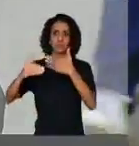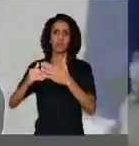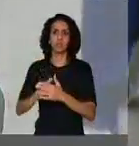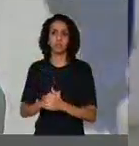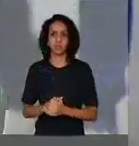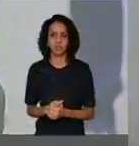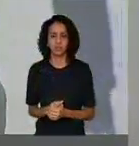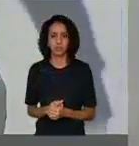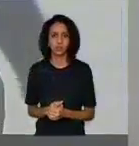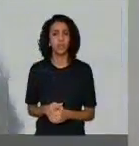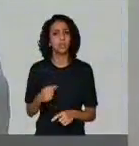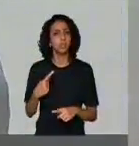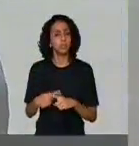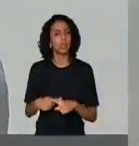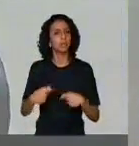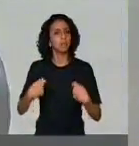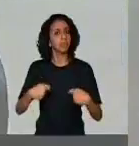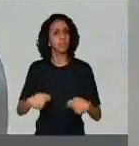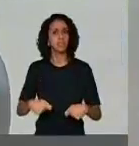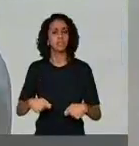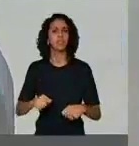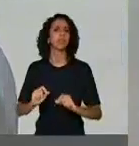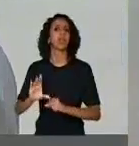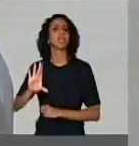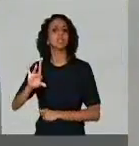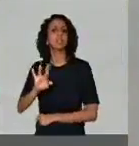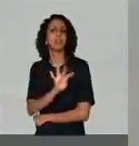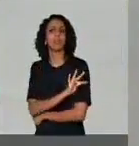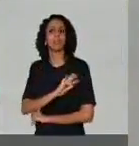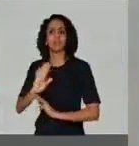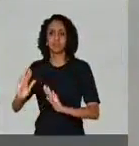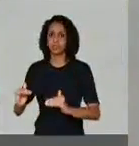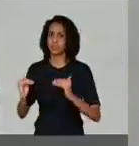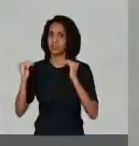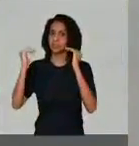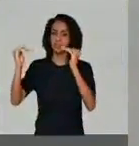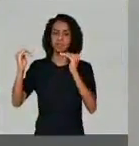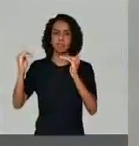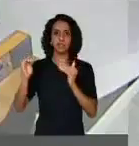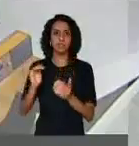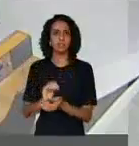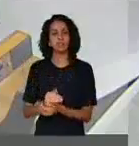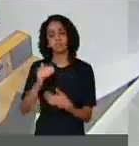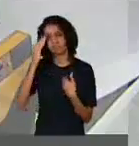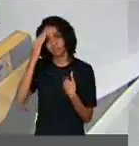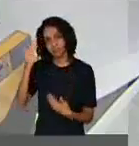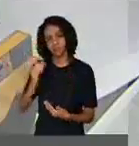sem a independência e a soberania científica e tecnológica. Obrigado. Muito obrigada, deputado. Muito obrigada.